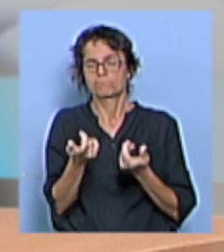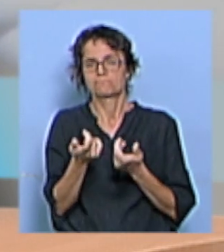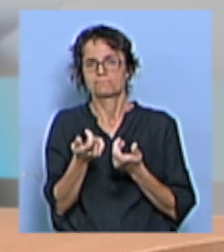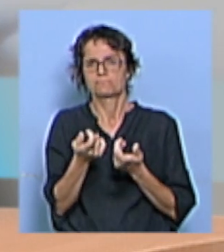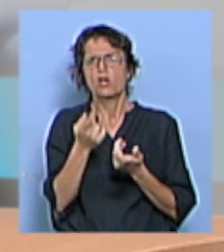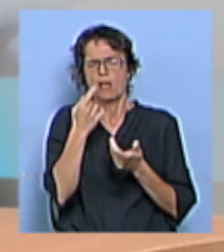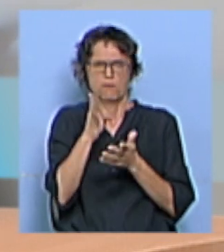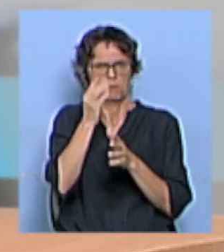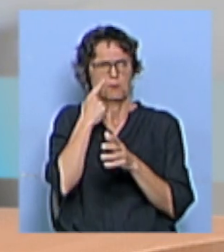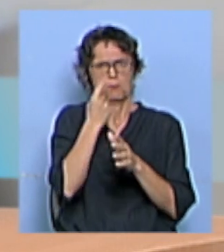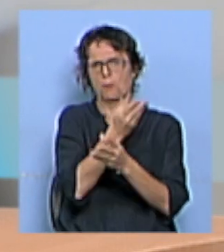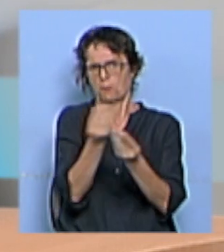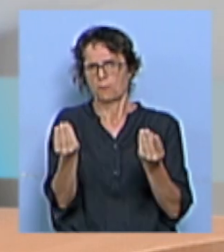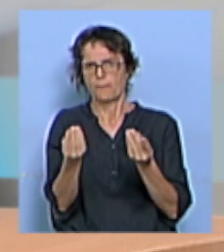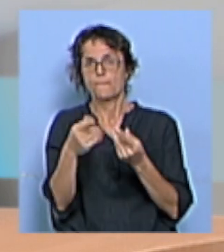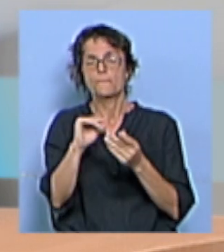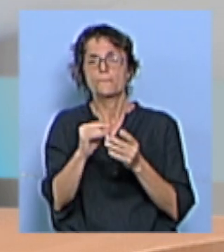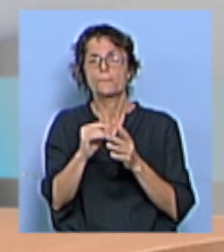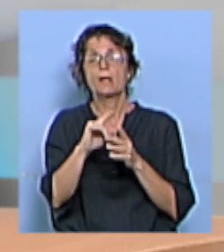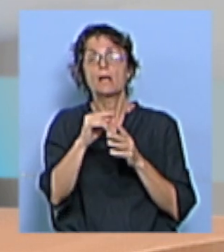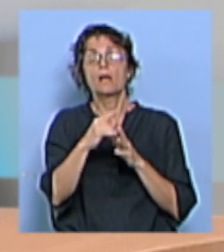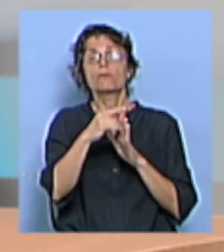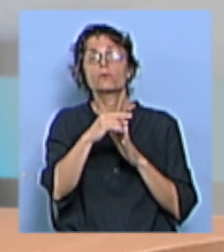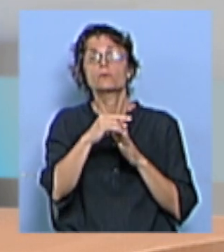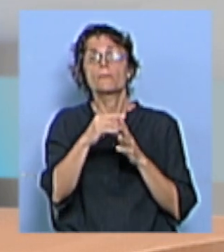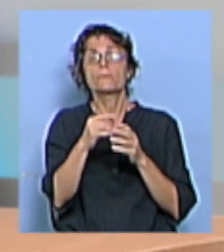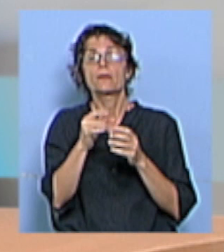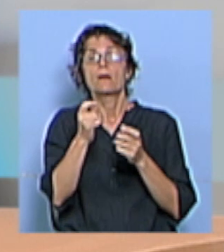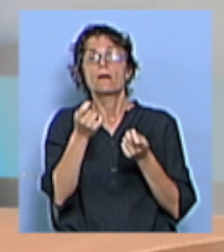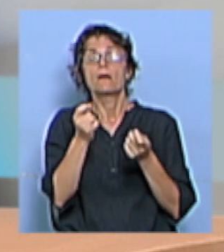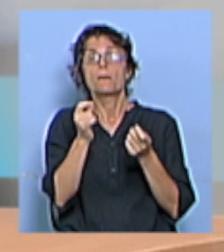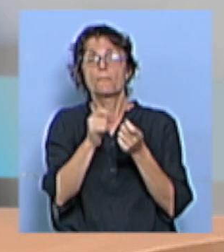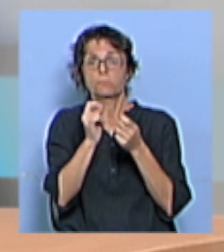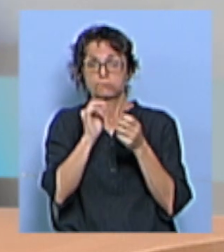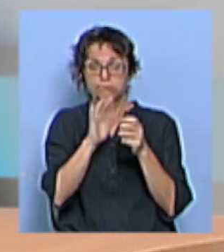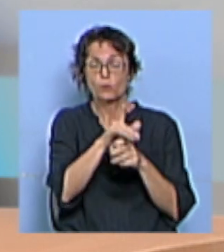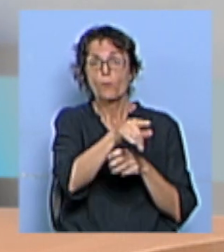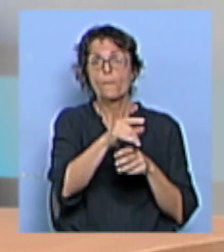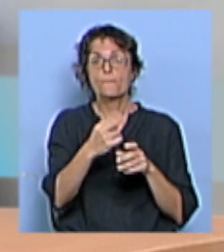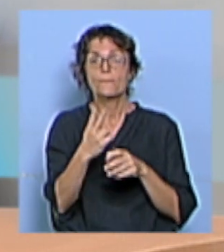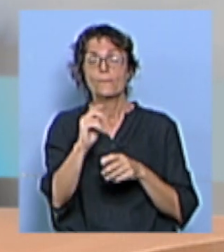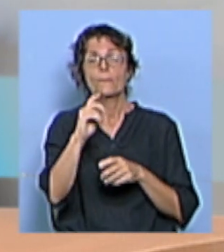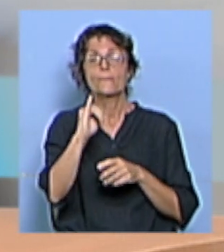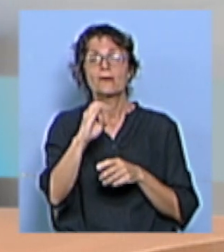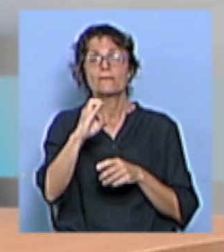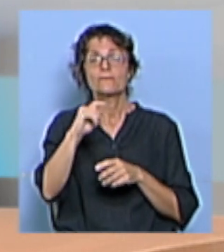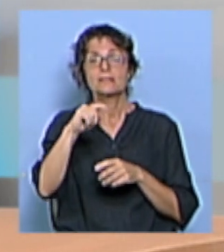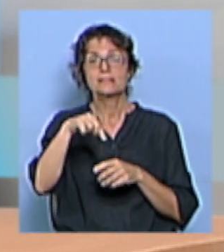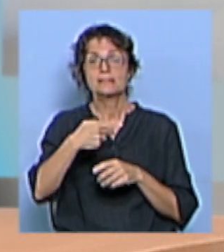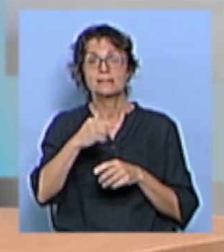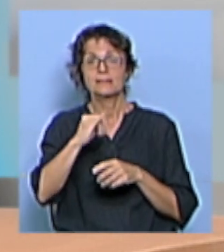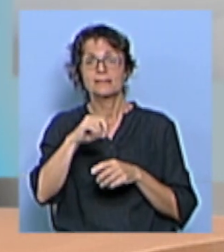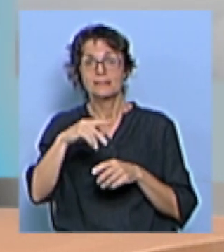gente e conhecido por muita gente, a Costa Vicentina. Isto estes tempos de verão, de